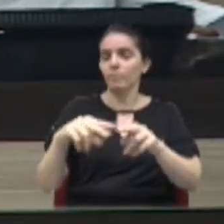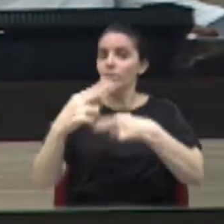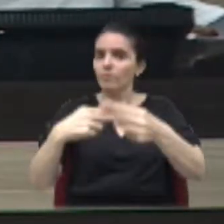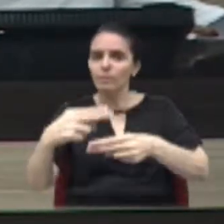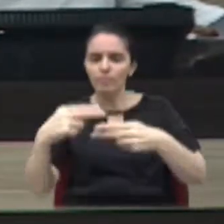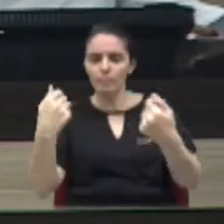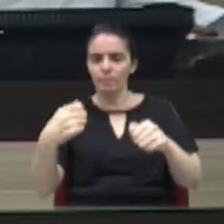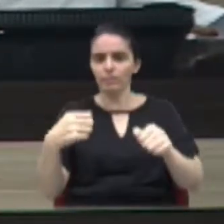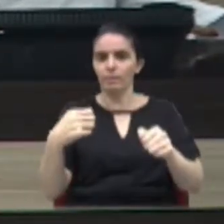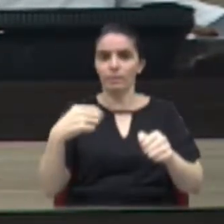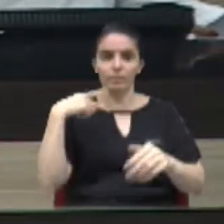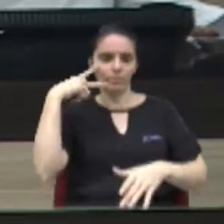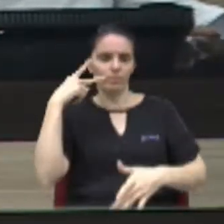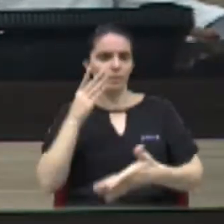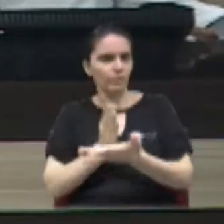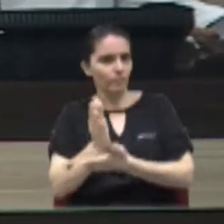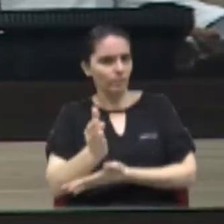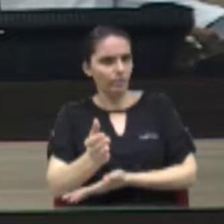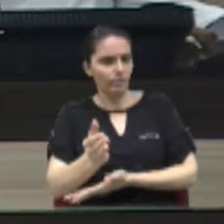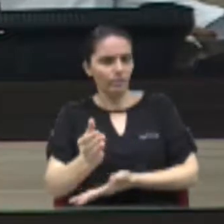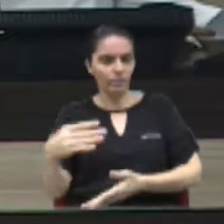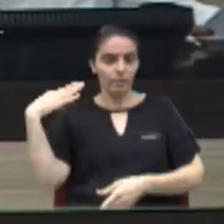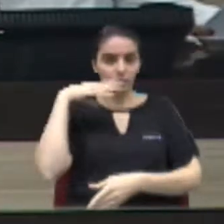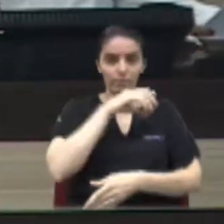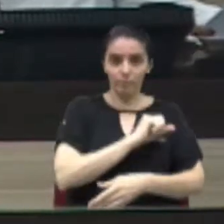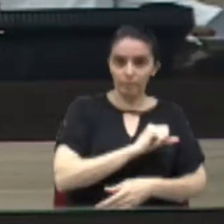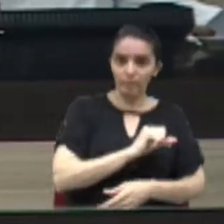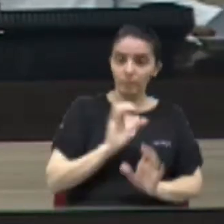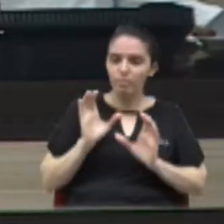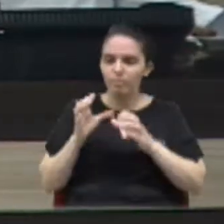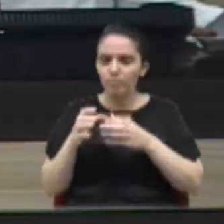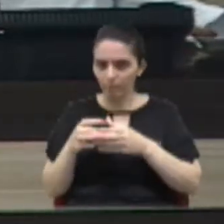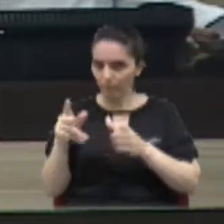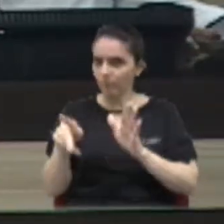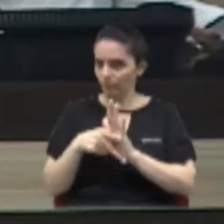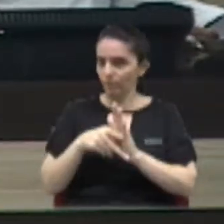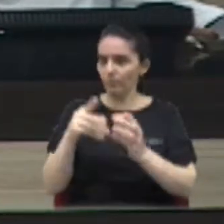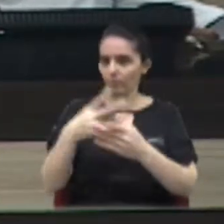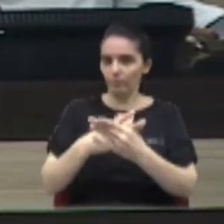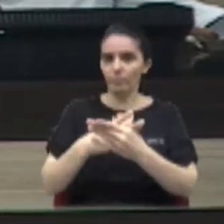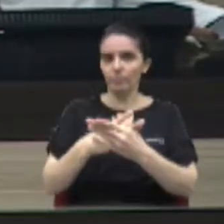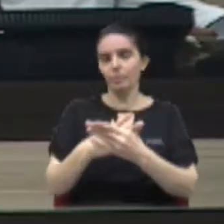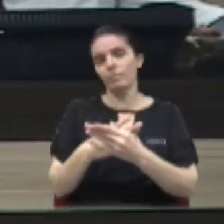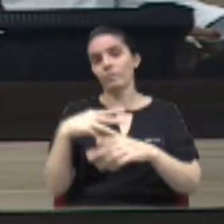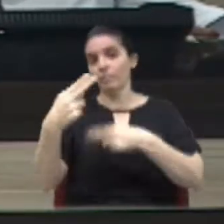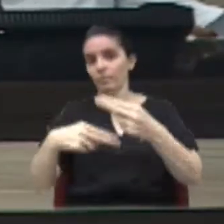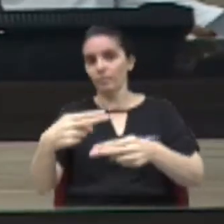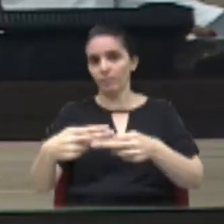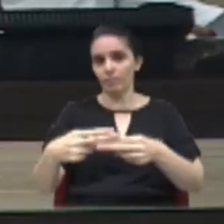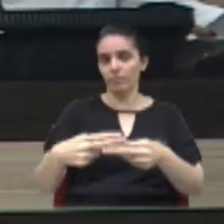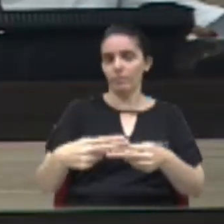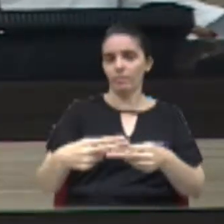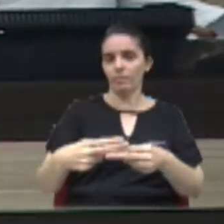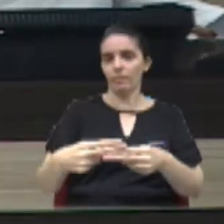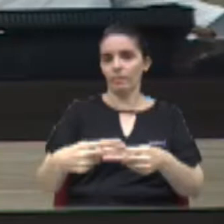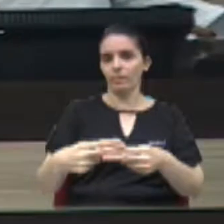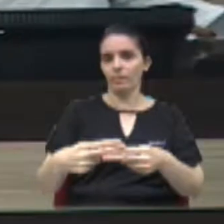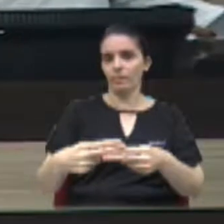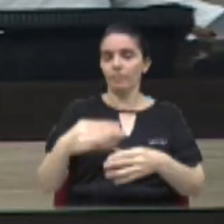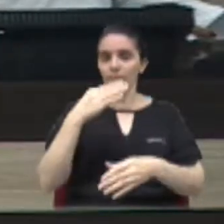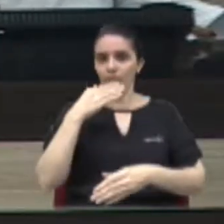uma aprovação célere e inequívoca por parte dos nobres membros dessa egrégia Casa de Leis, vestindo assim perfeitamente a